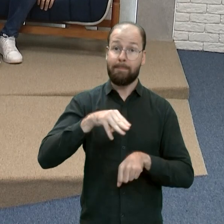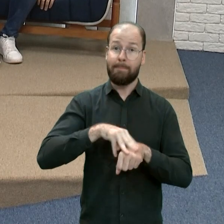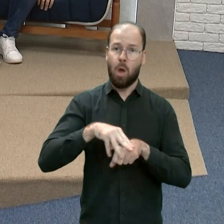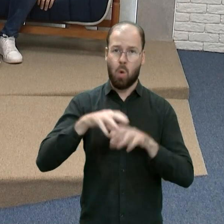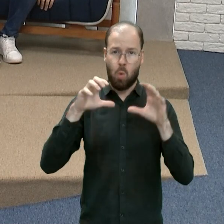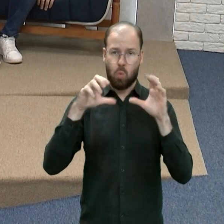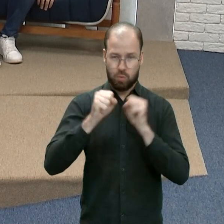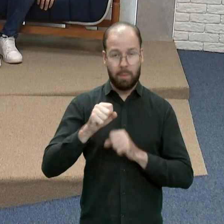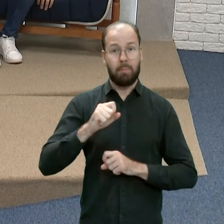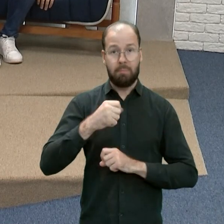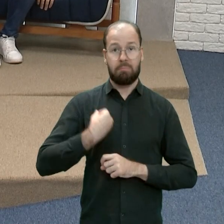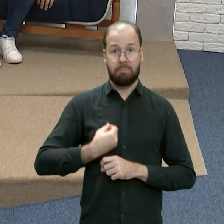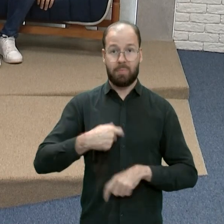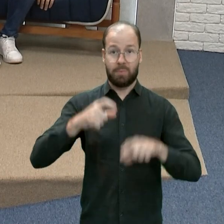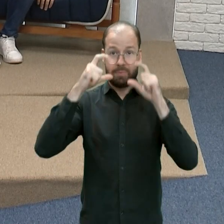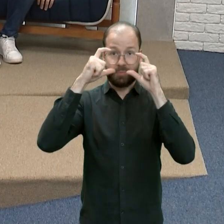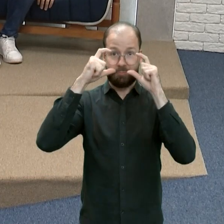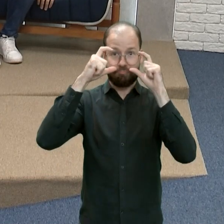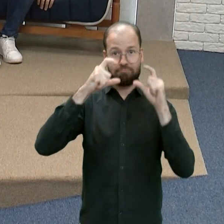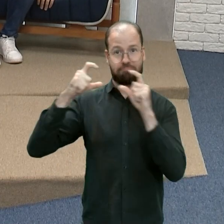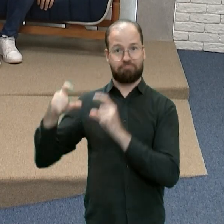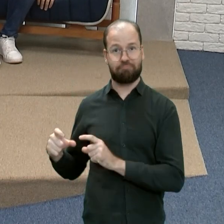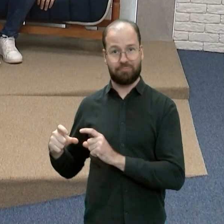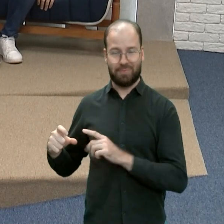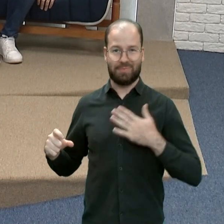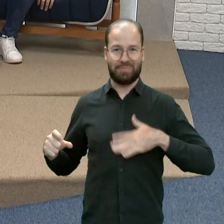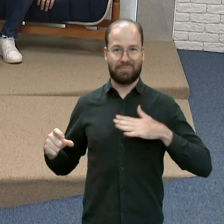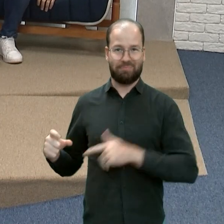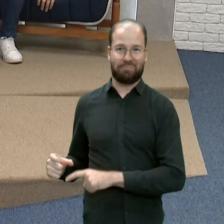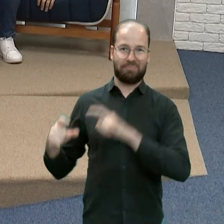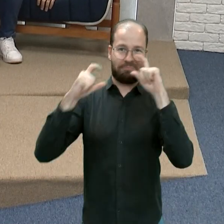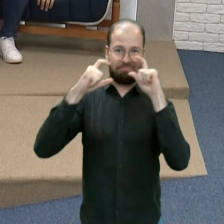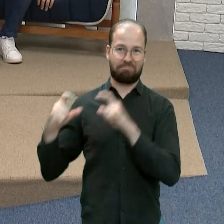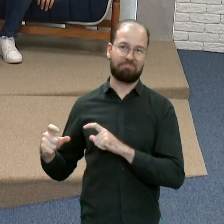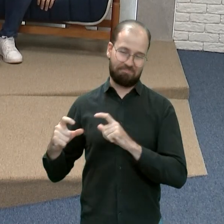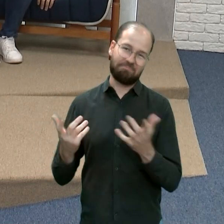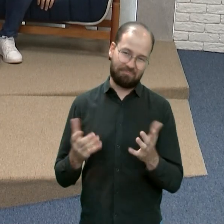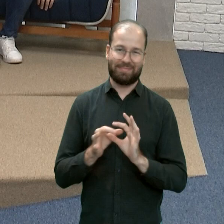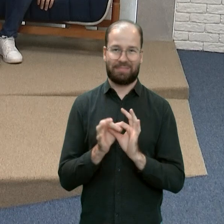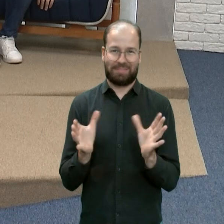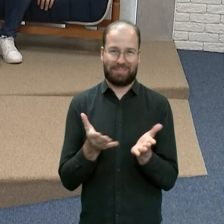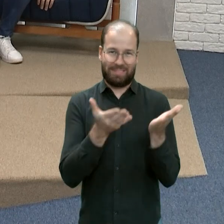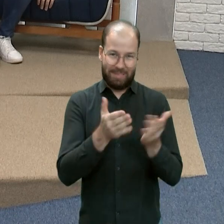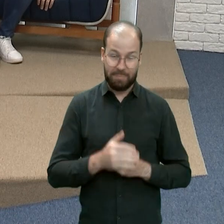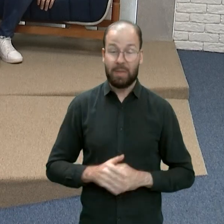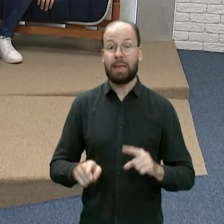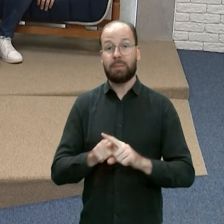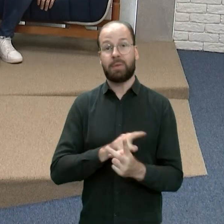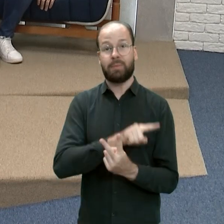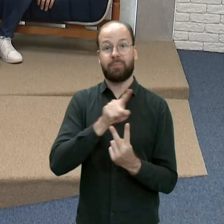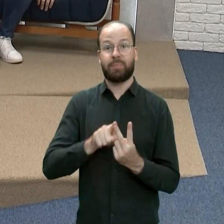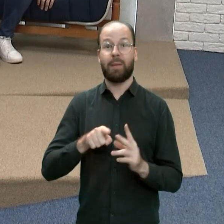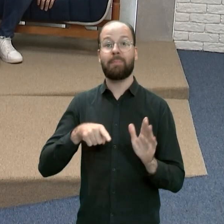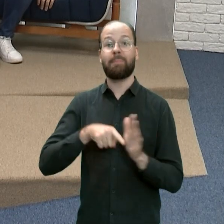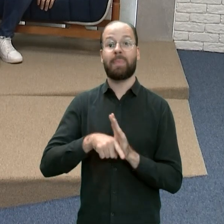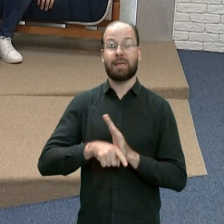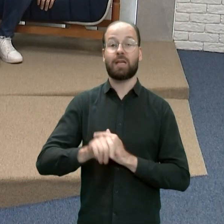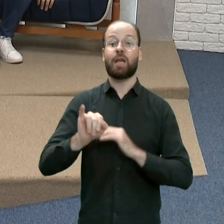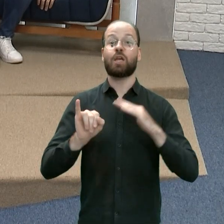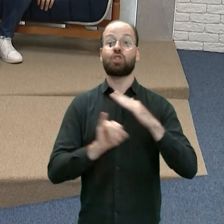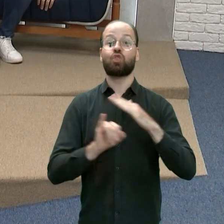usa óculos. O óculos está ali do lado, agora ele usa. Também aqui com a gente a pesquisadora do Instituto de